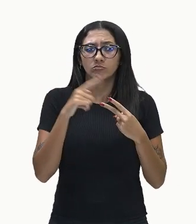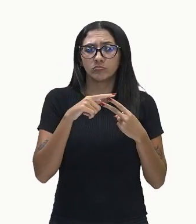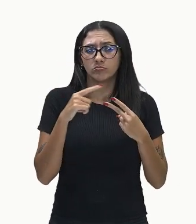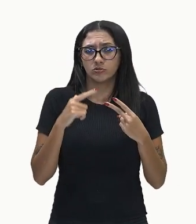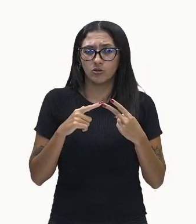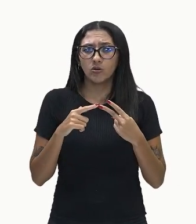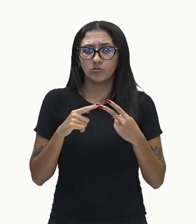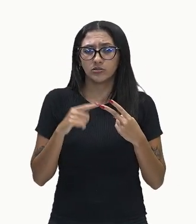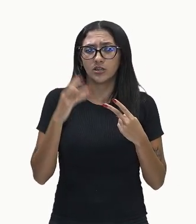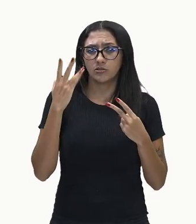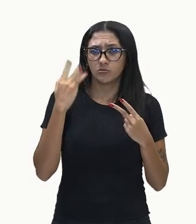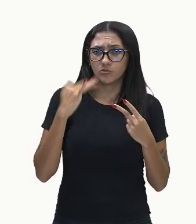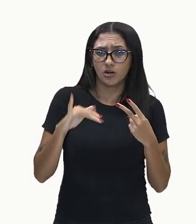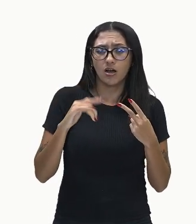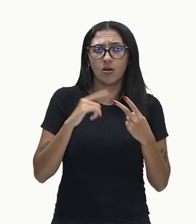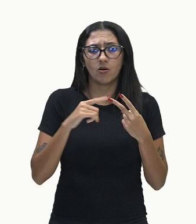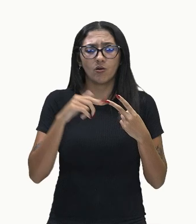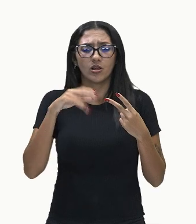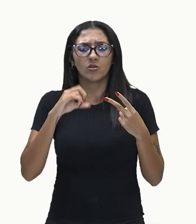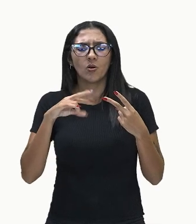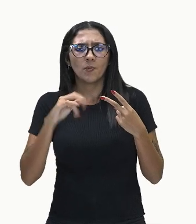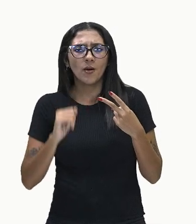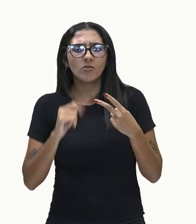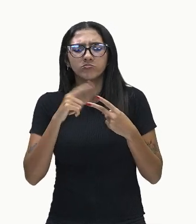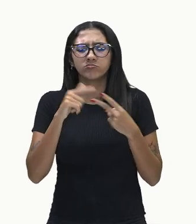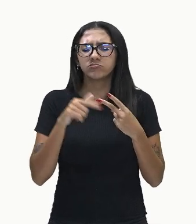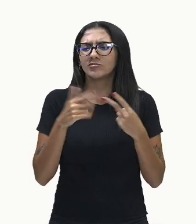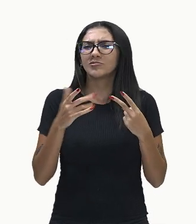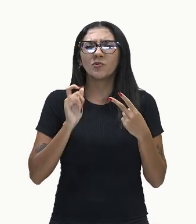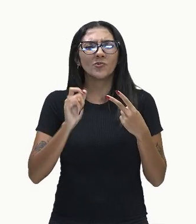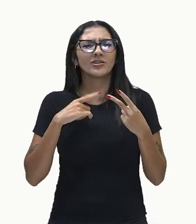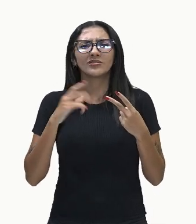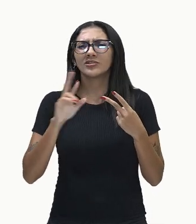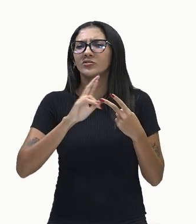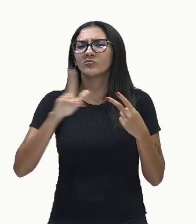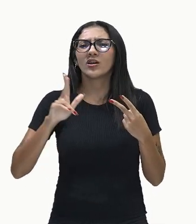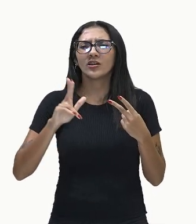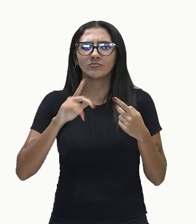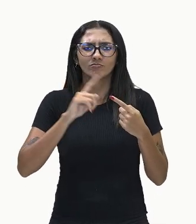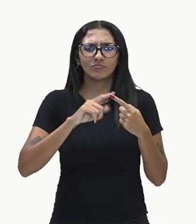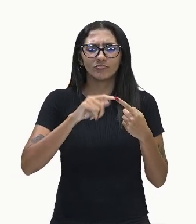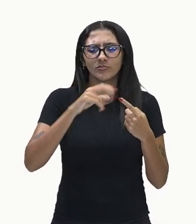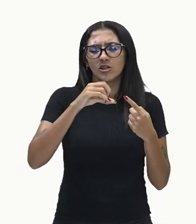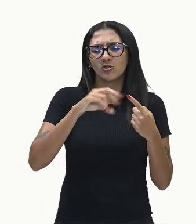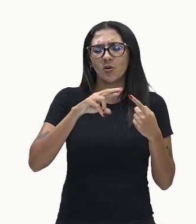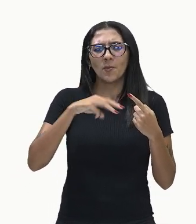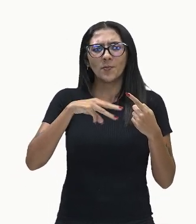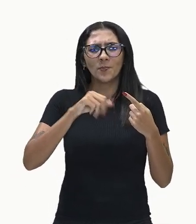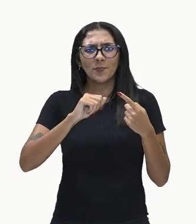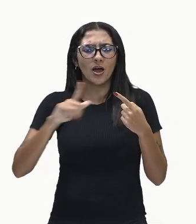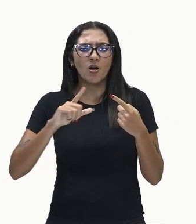parto natural. Qual é a diferença, professora? No parto normal,